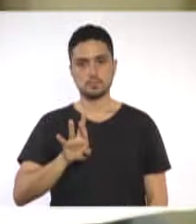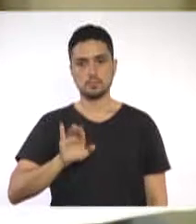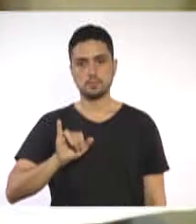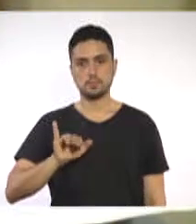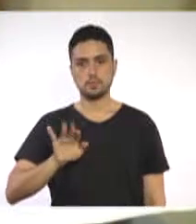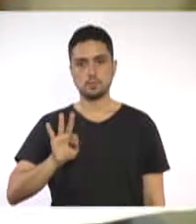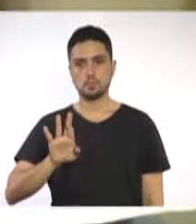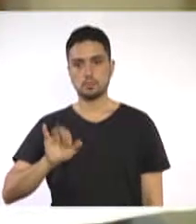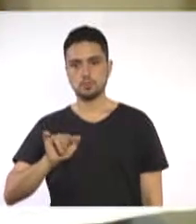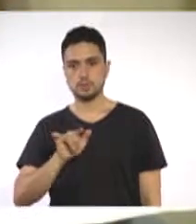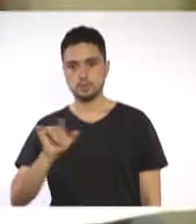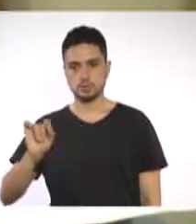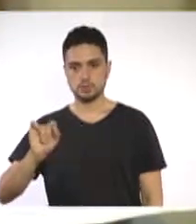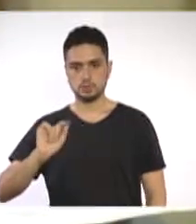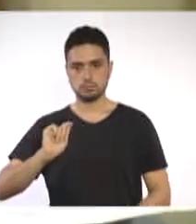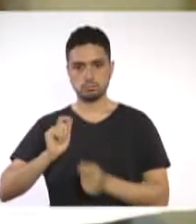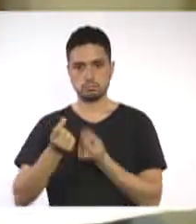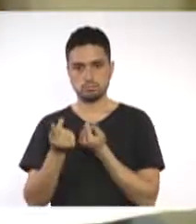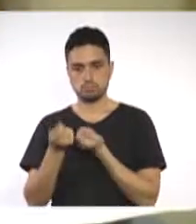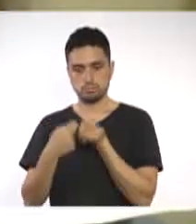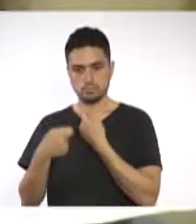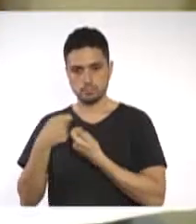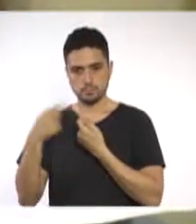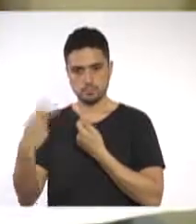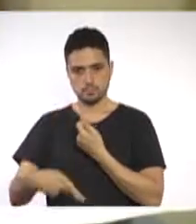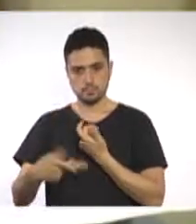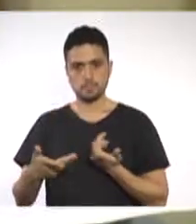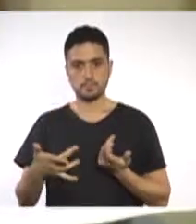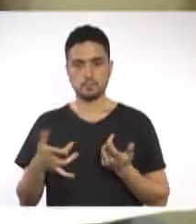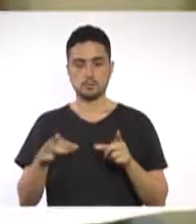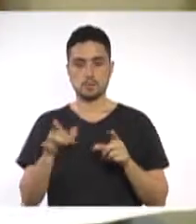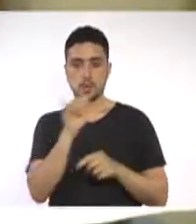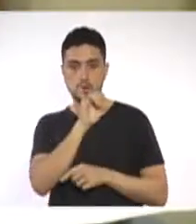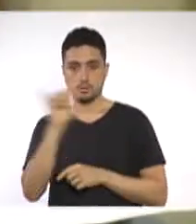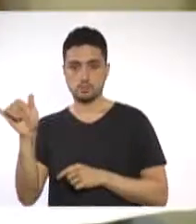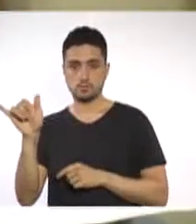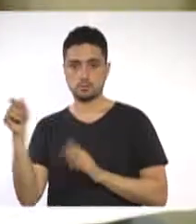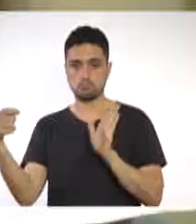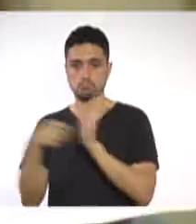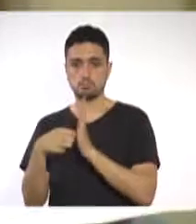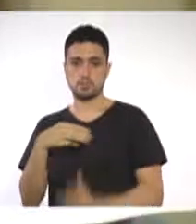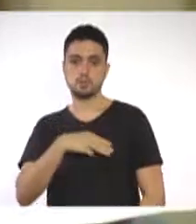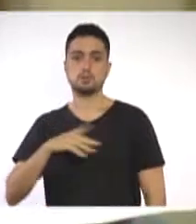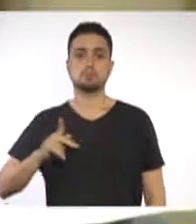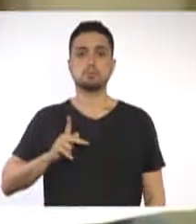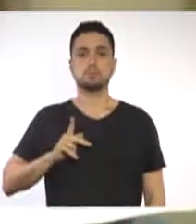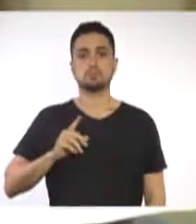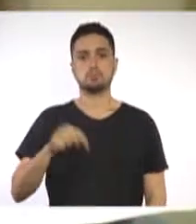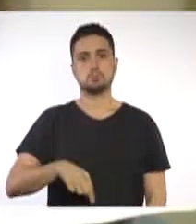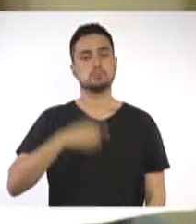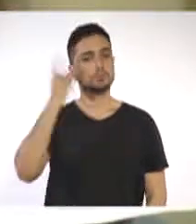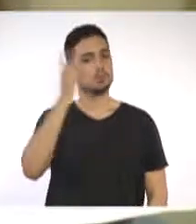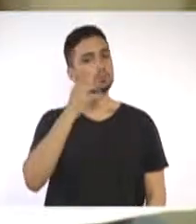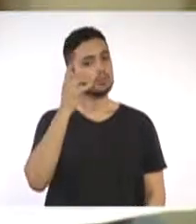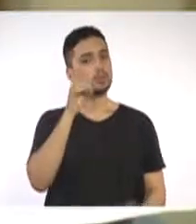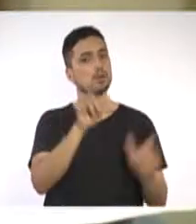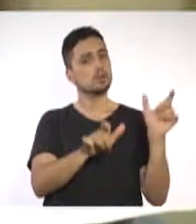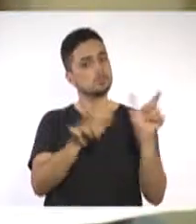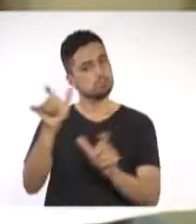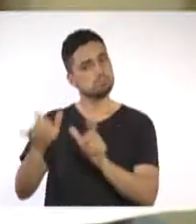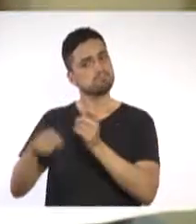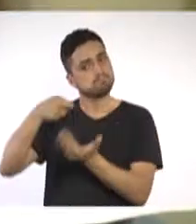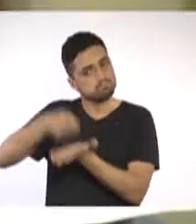da Comissão de Tributação, ao Ministério Público, no dever que esses deputados têm de